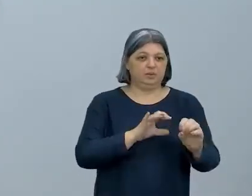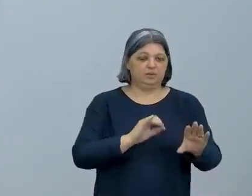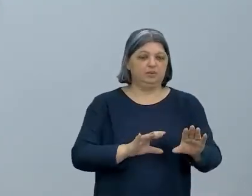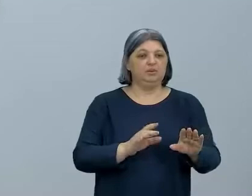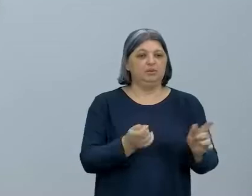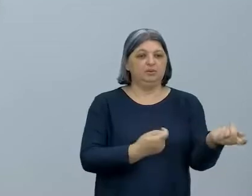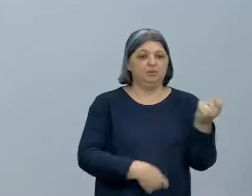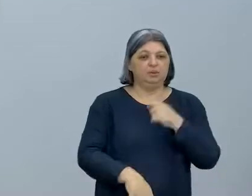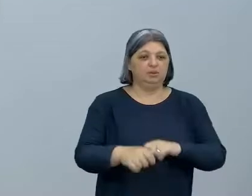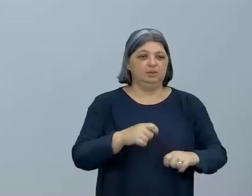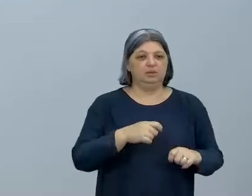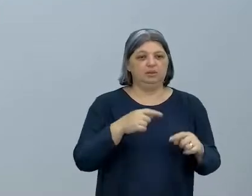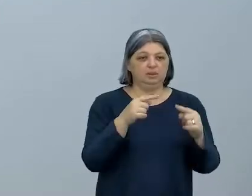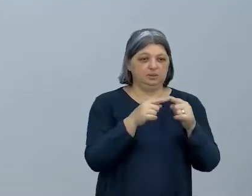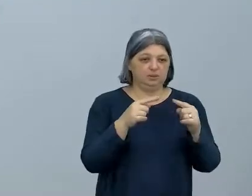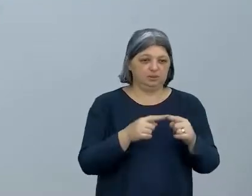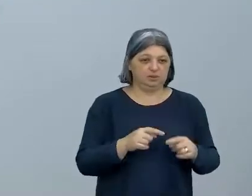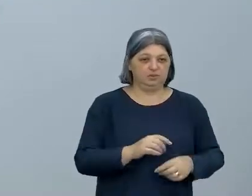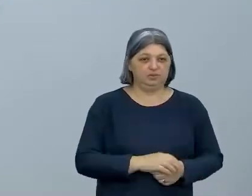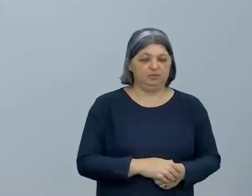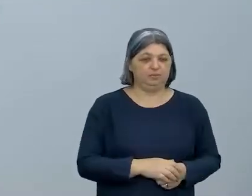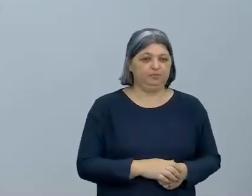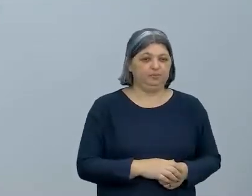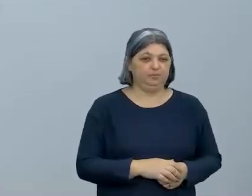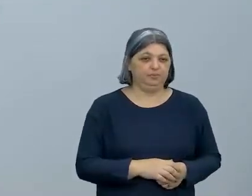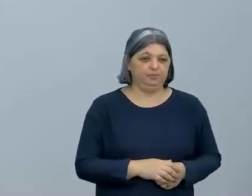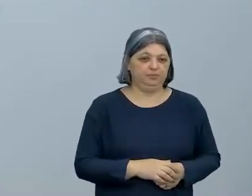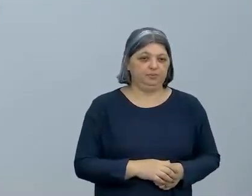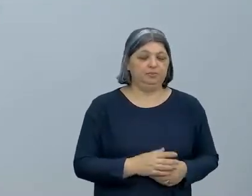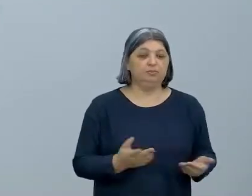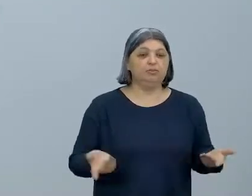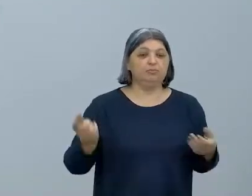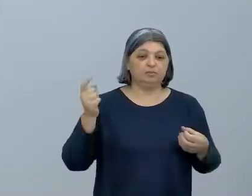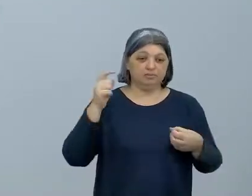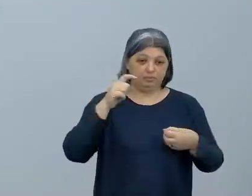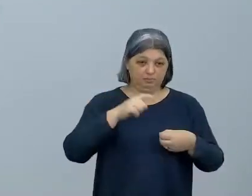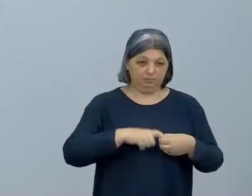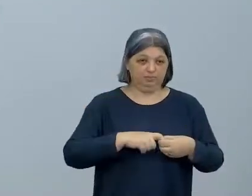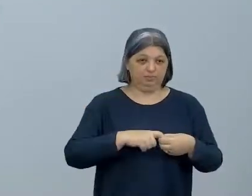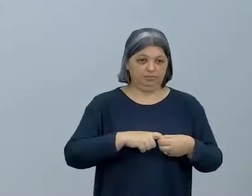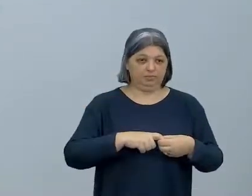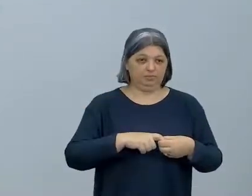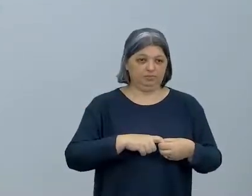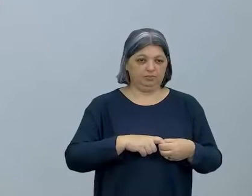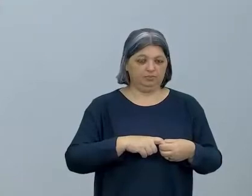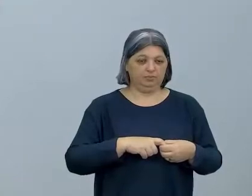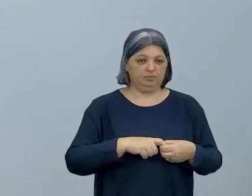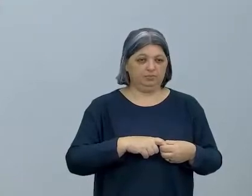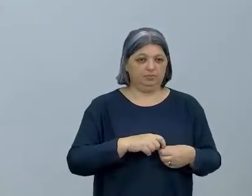Conexão e nós vamos voltar aí, né, nessa atividade de